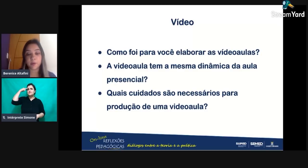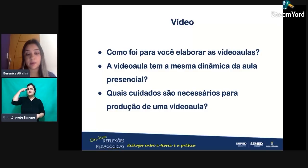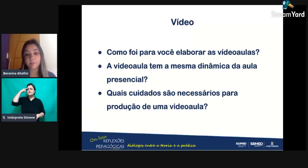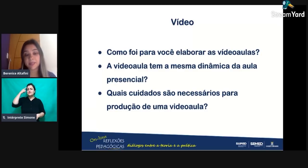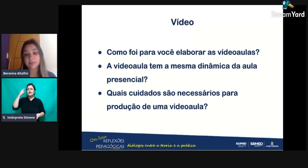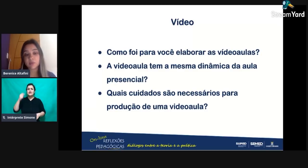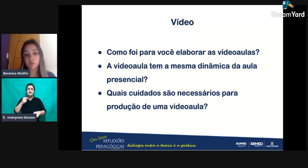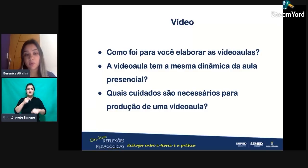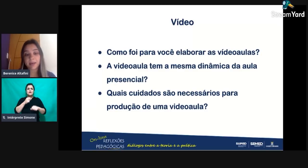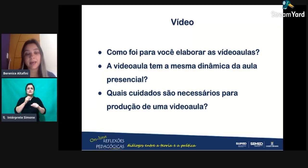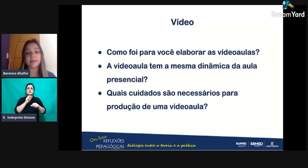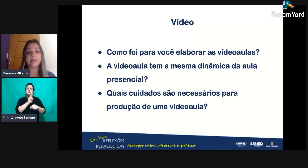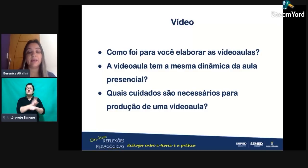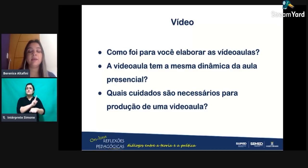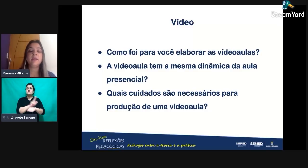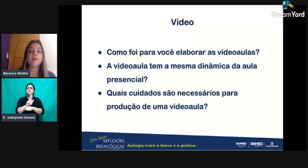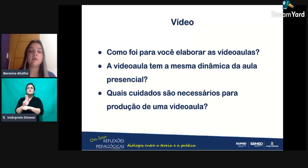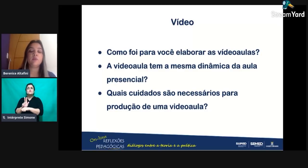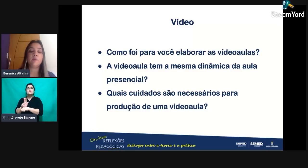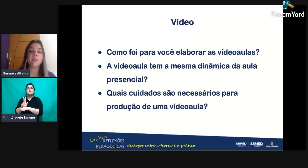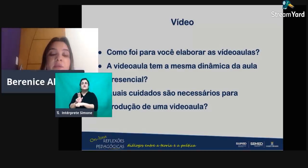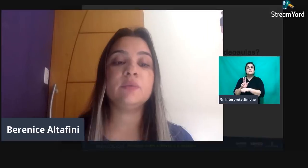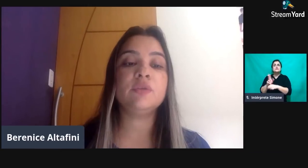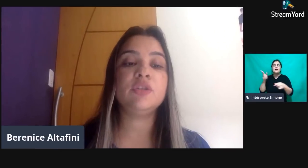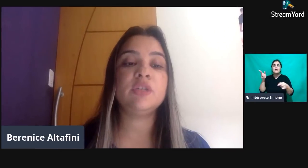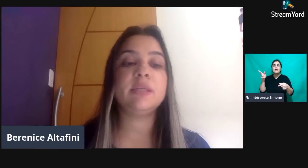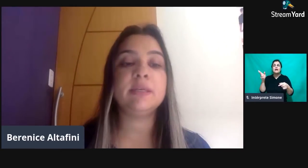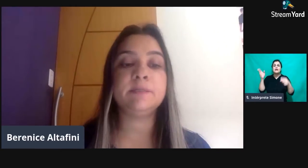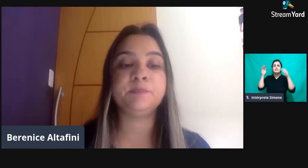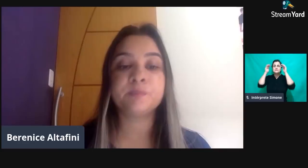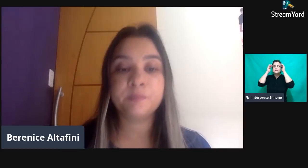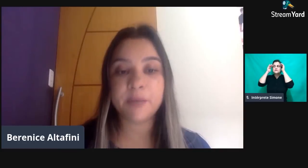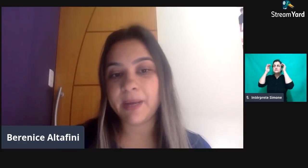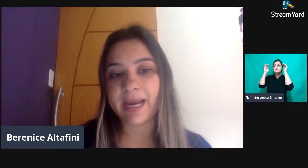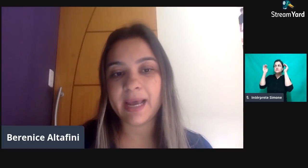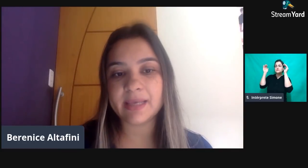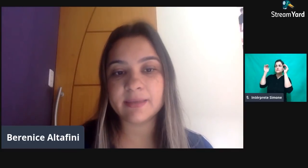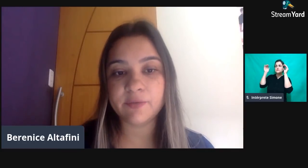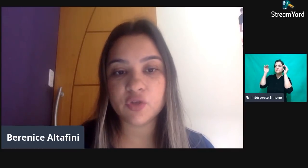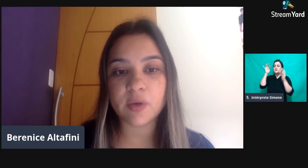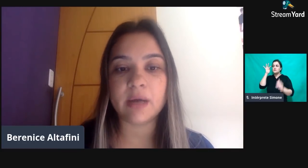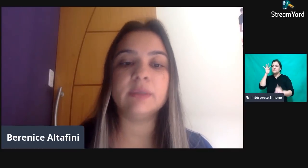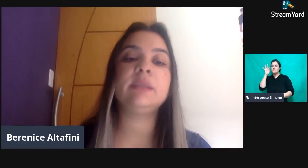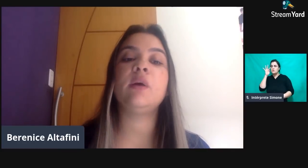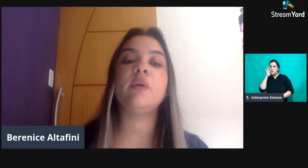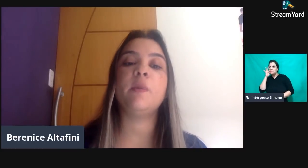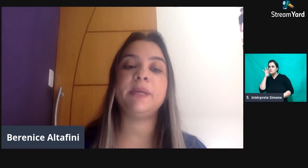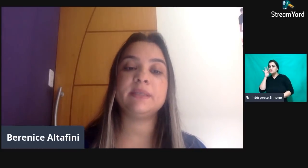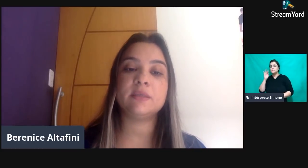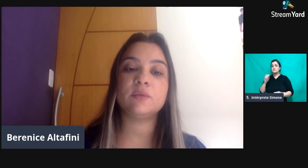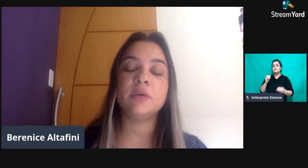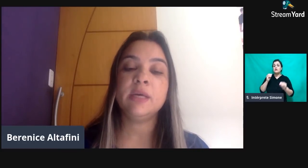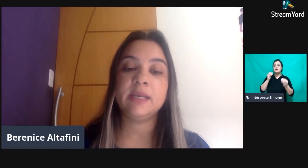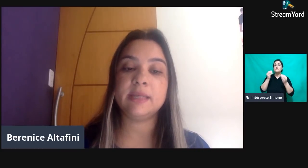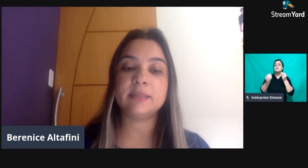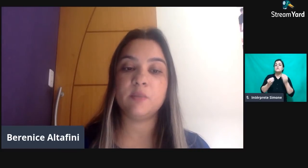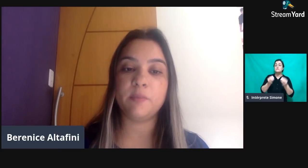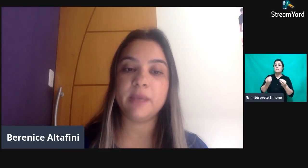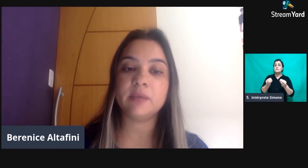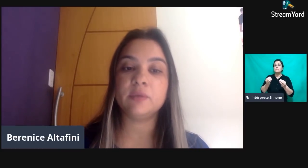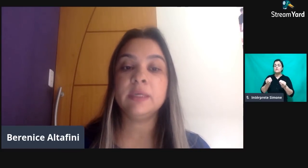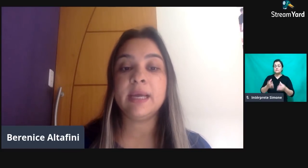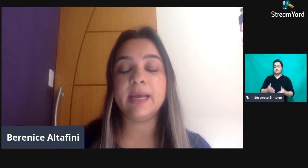eu preciso tomar, né? No momento de preparar essa videoaula. Então, eu preciso,